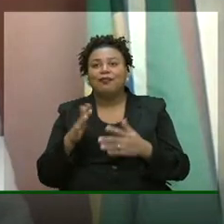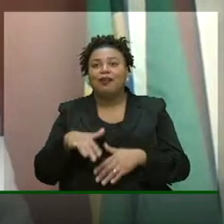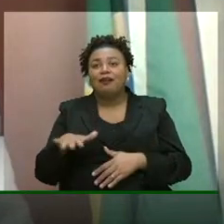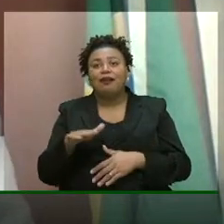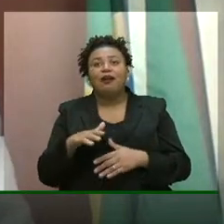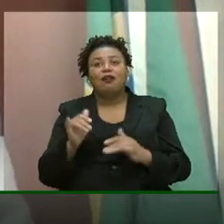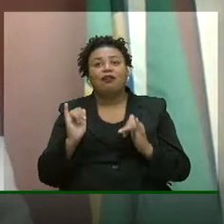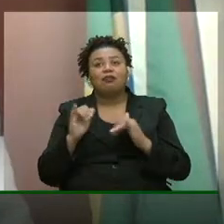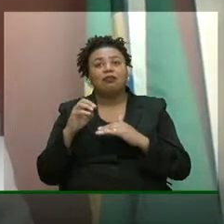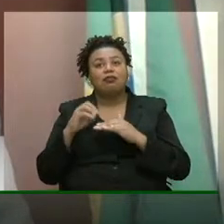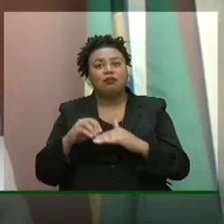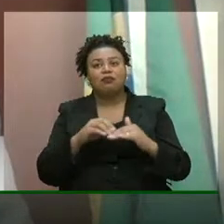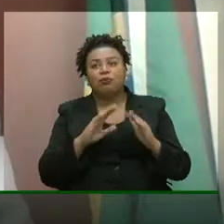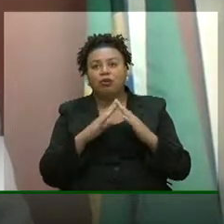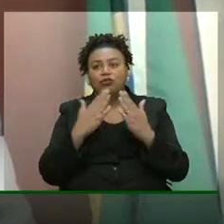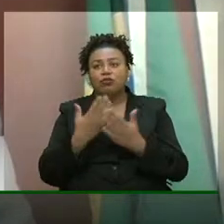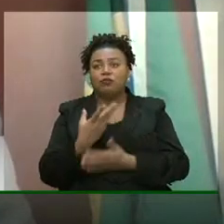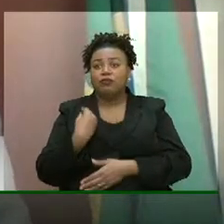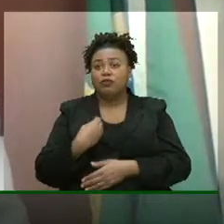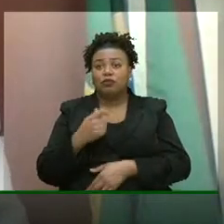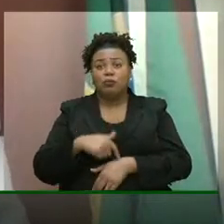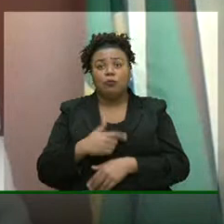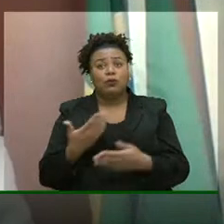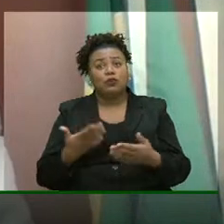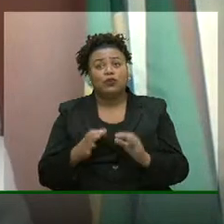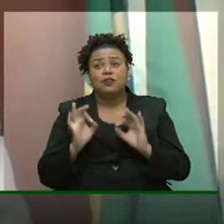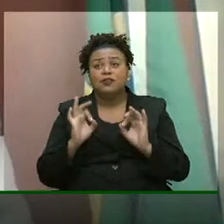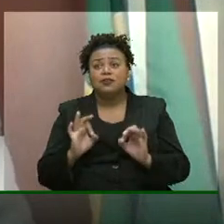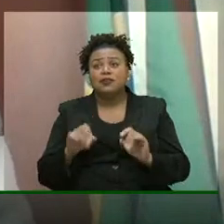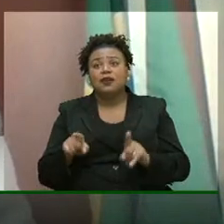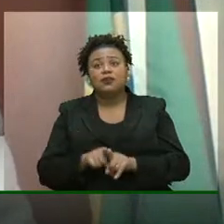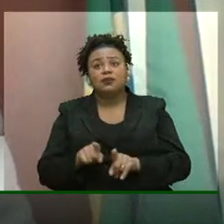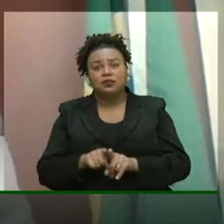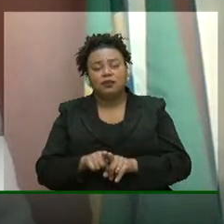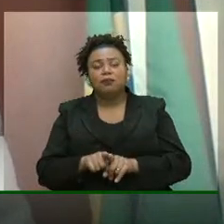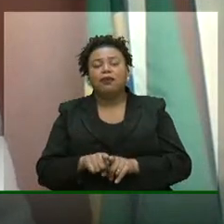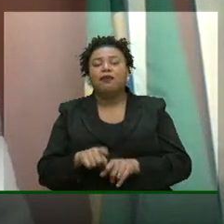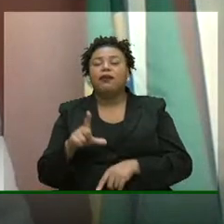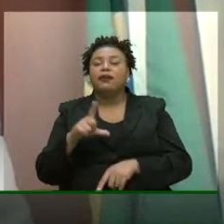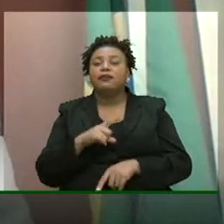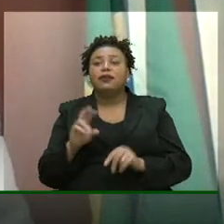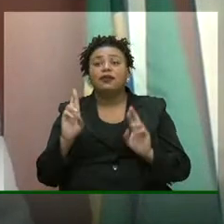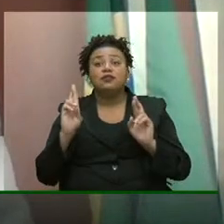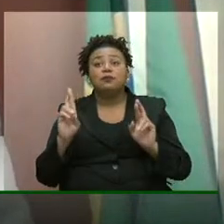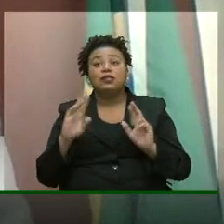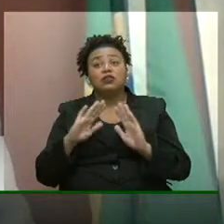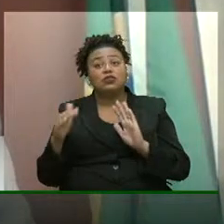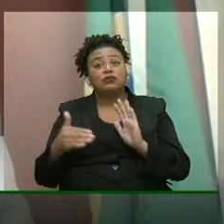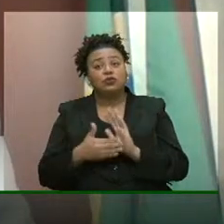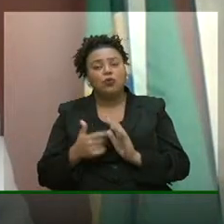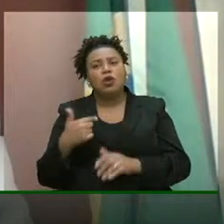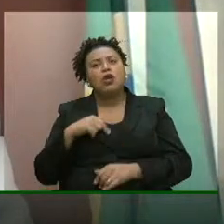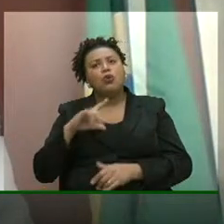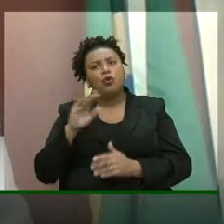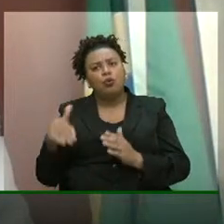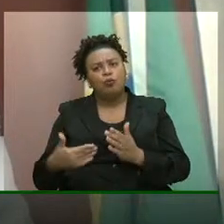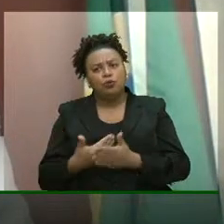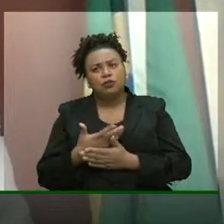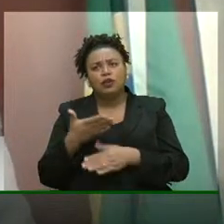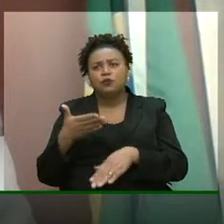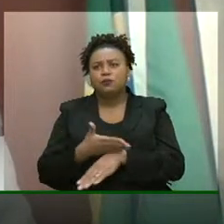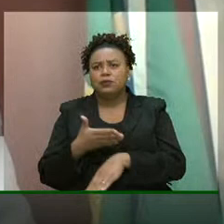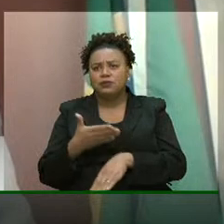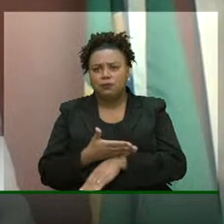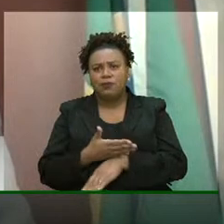estão vivenciando nesse momento e, de certa forma, contempla a expectativa de todos eles. Eu tive a oportunidade de